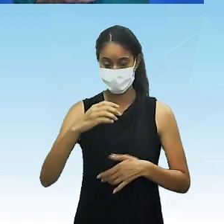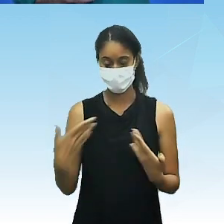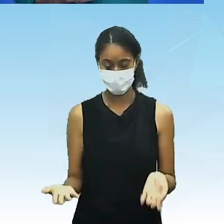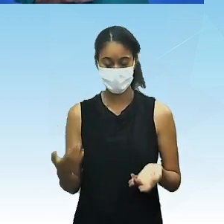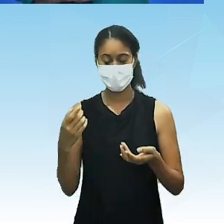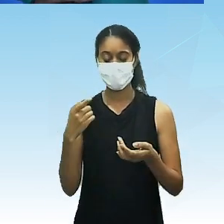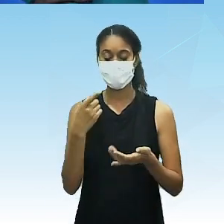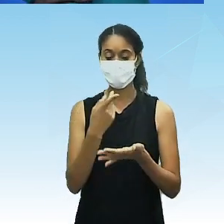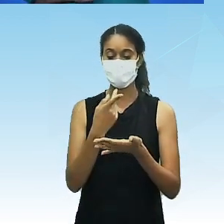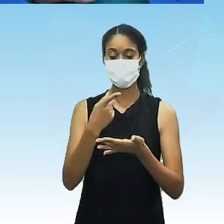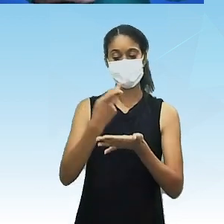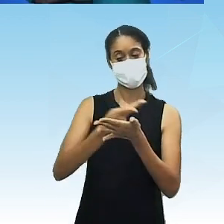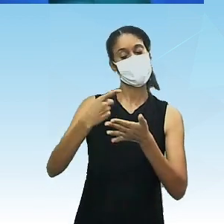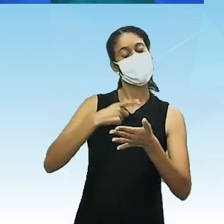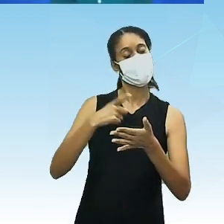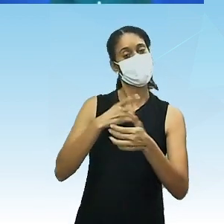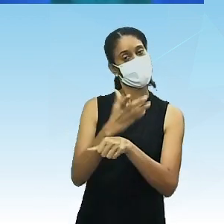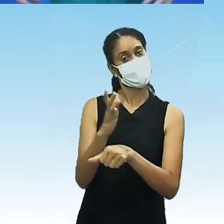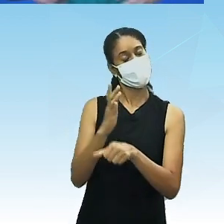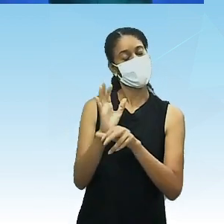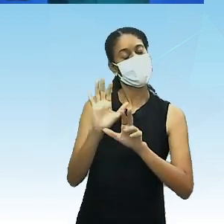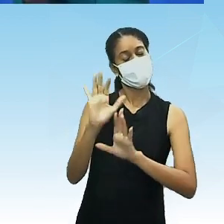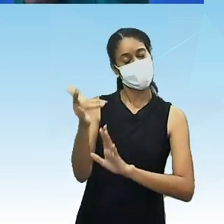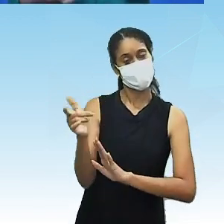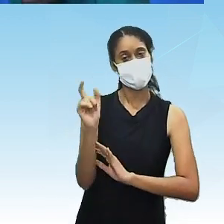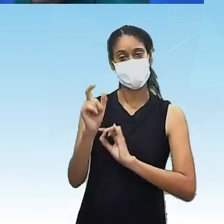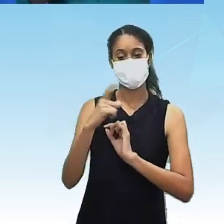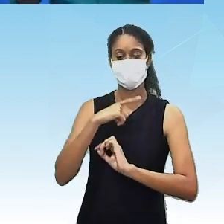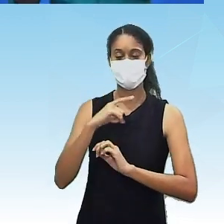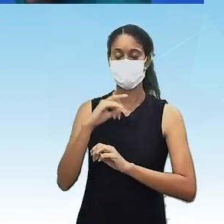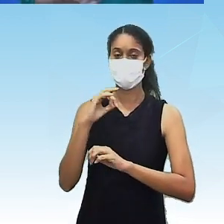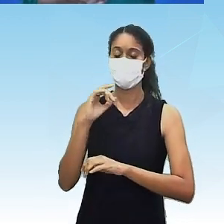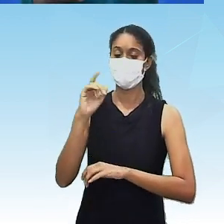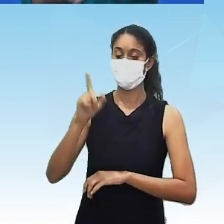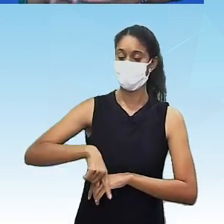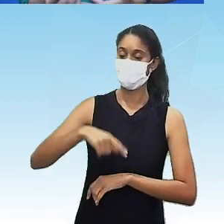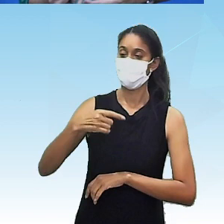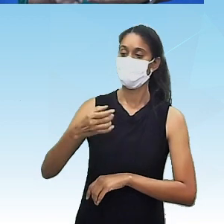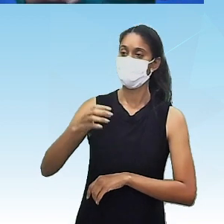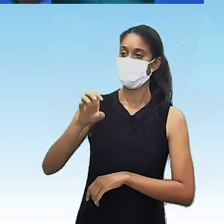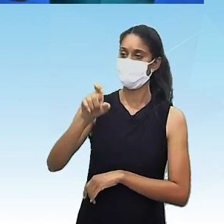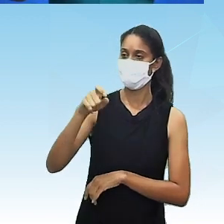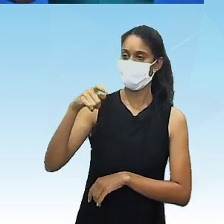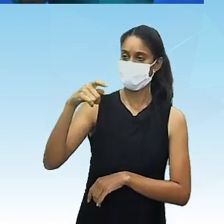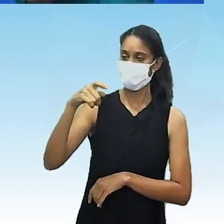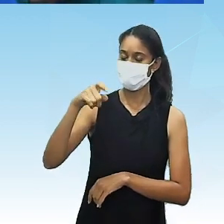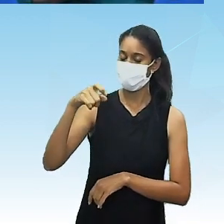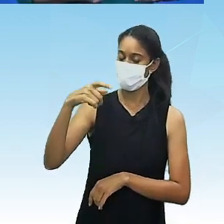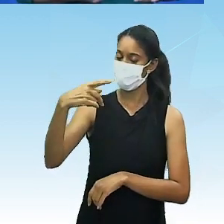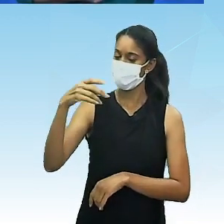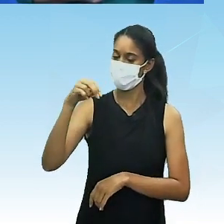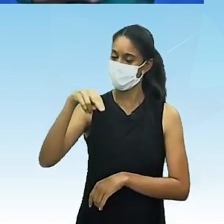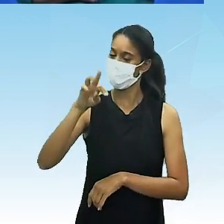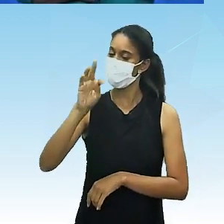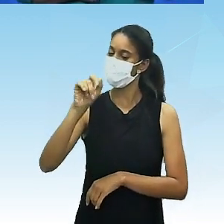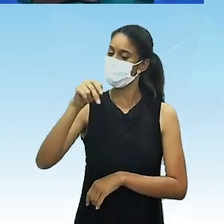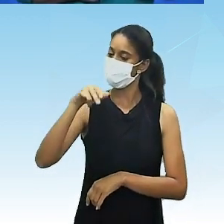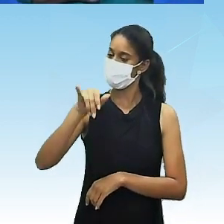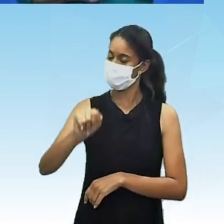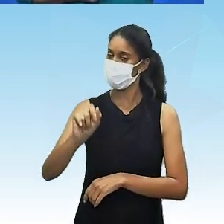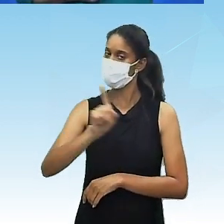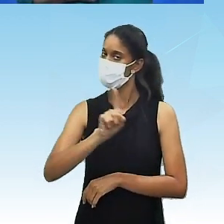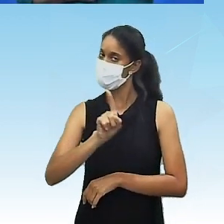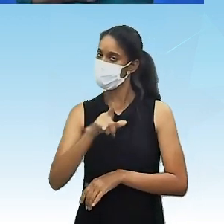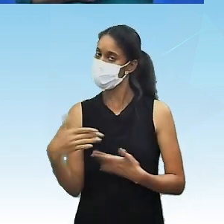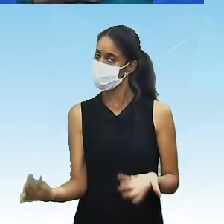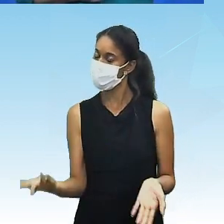tem formas mais práticas, logicamente, na eletroquímica, de dizer se é uma reação espontânea ou não. E aí, com o NOx, a gente